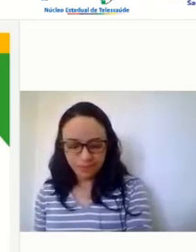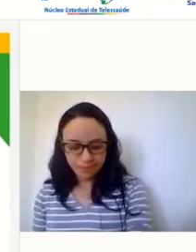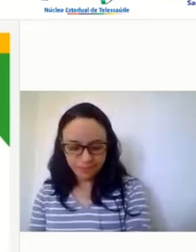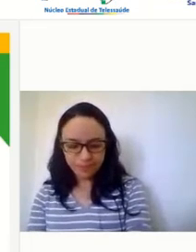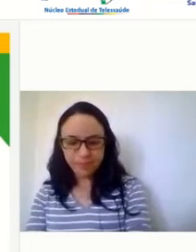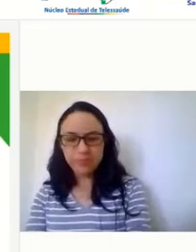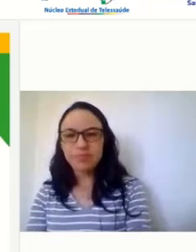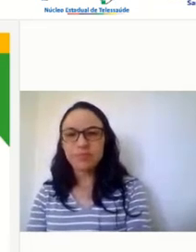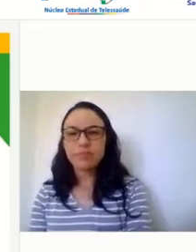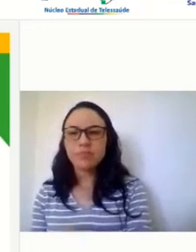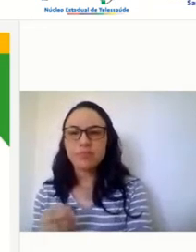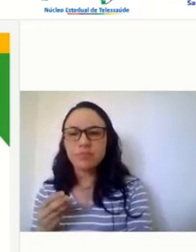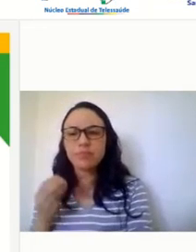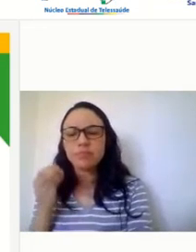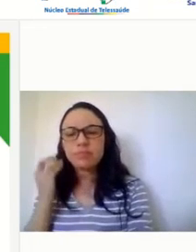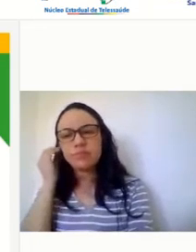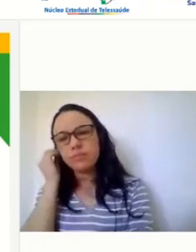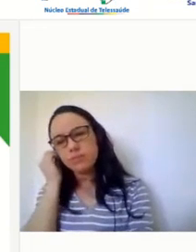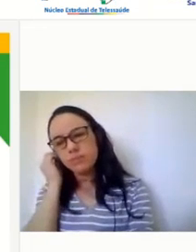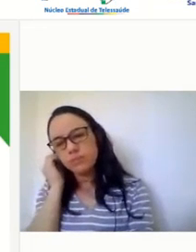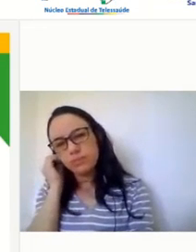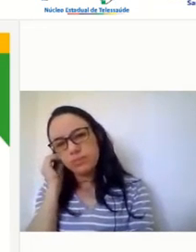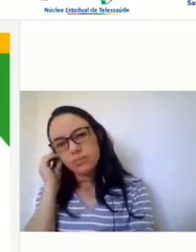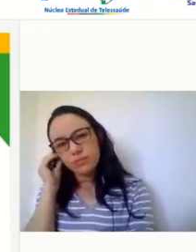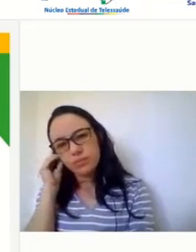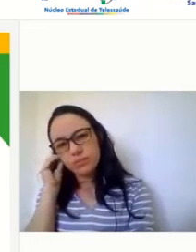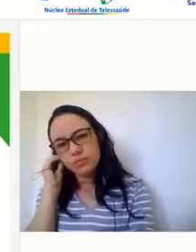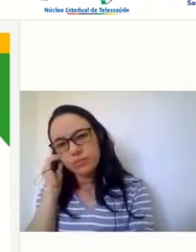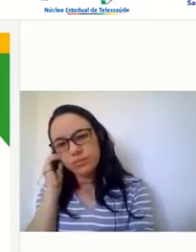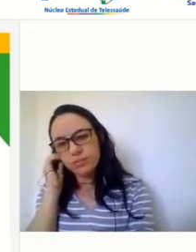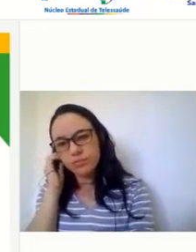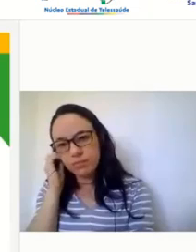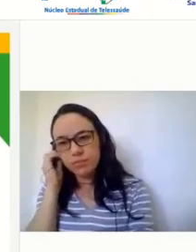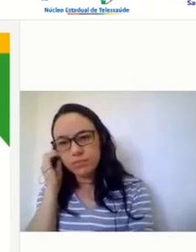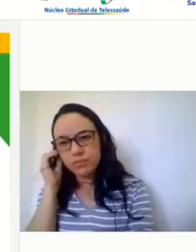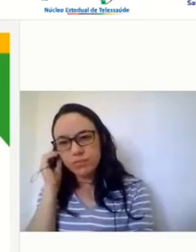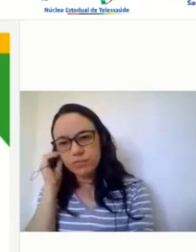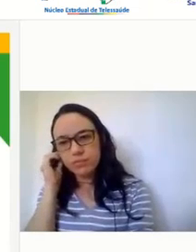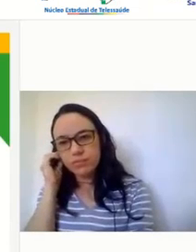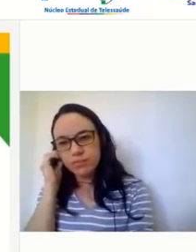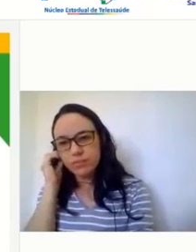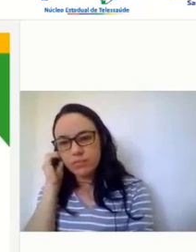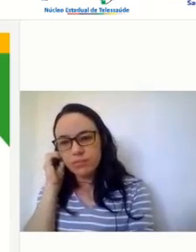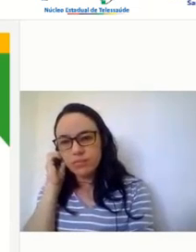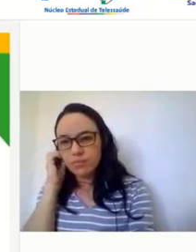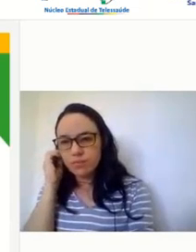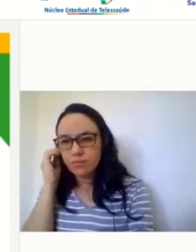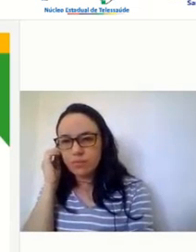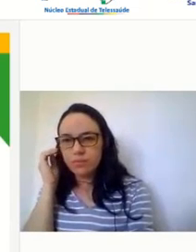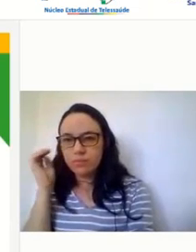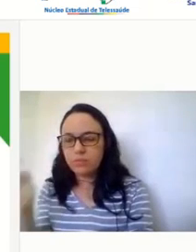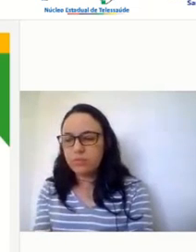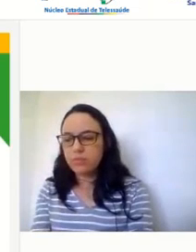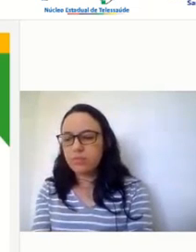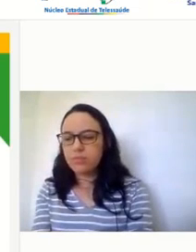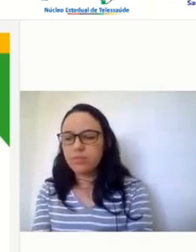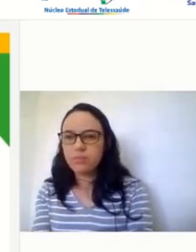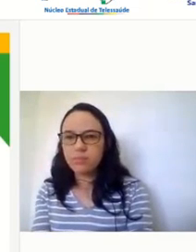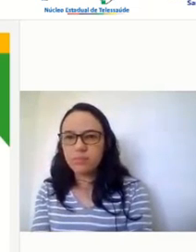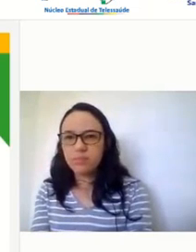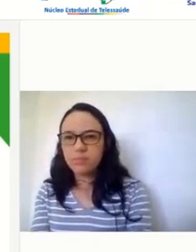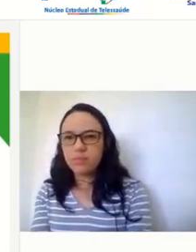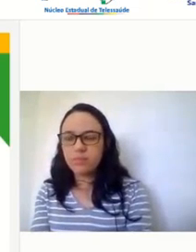profissionais acreditam que o importante é apenas agulha mas tem agulhas em você tá tem aquele capilar de vidro